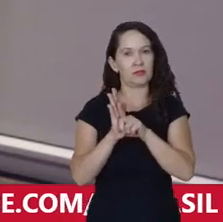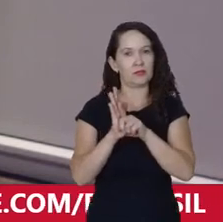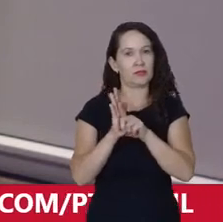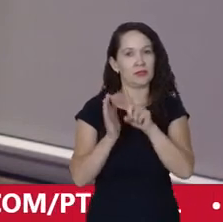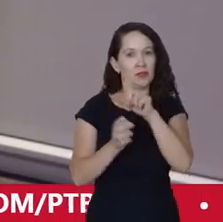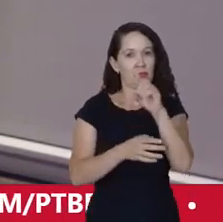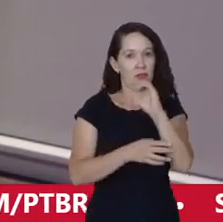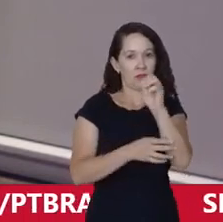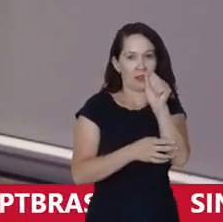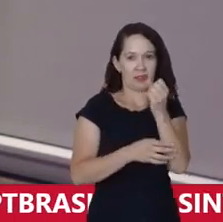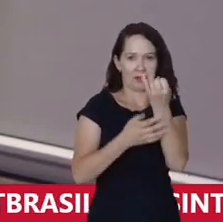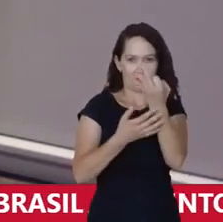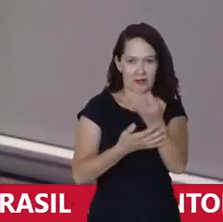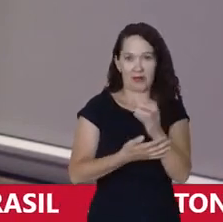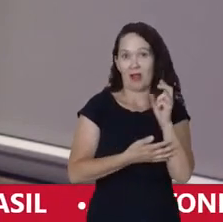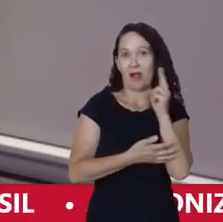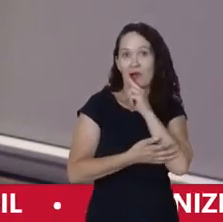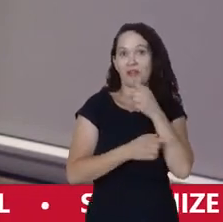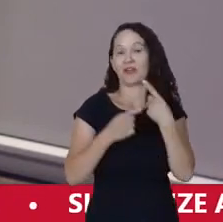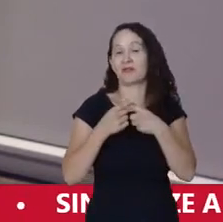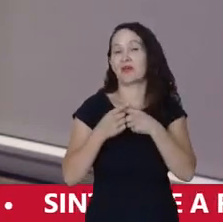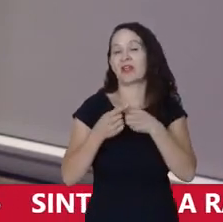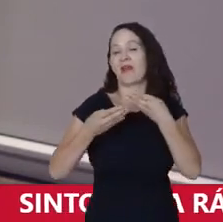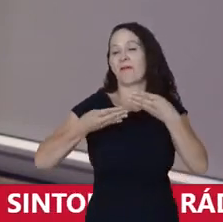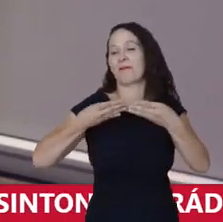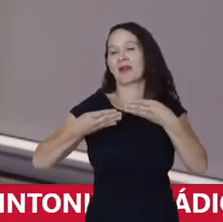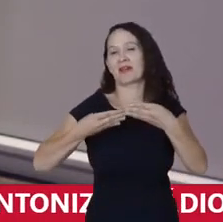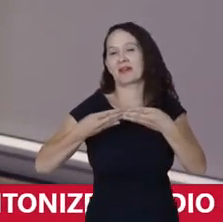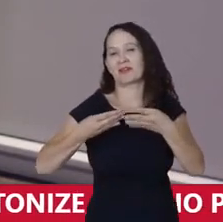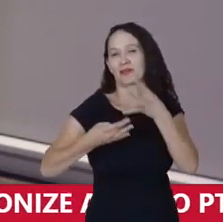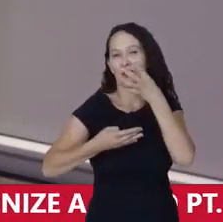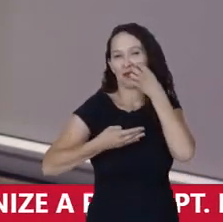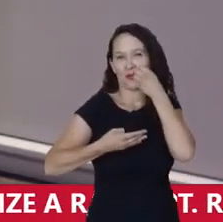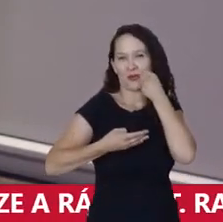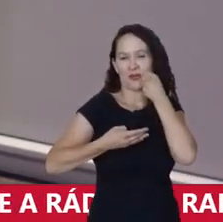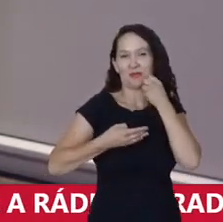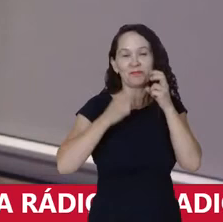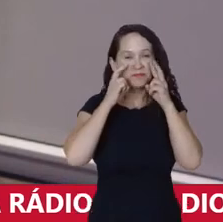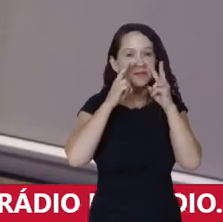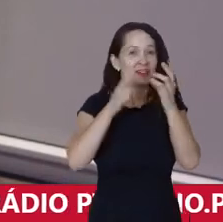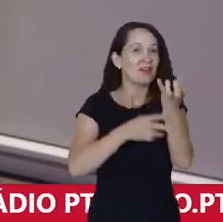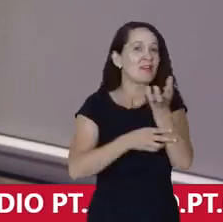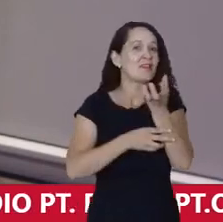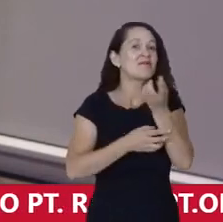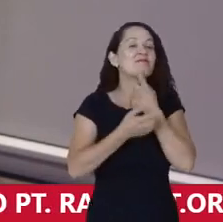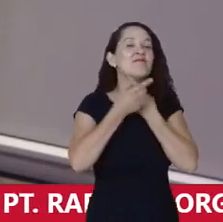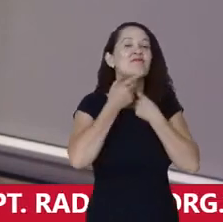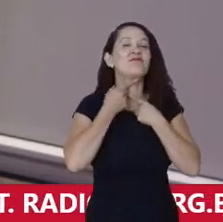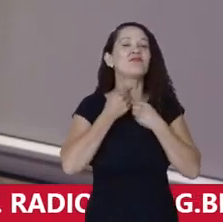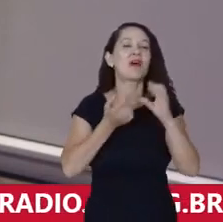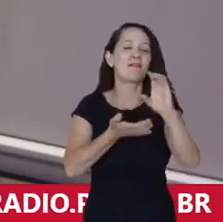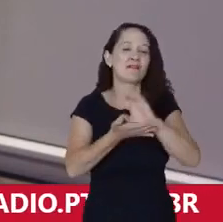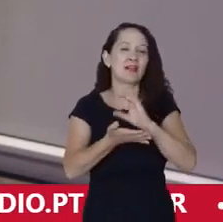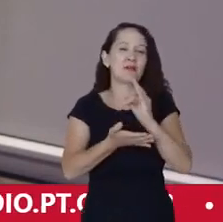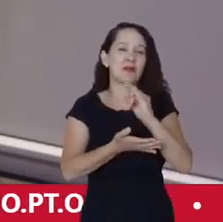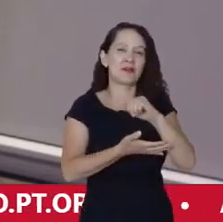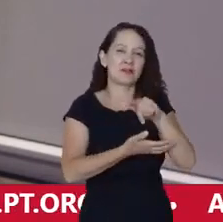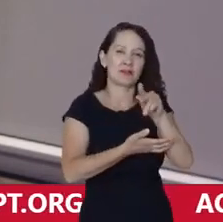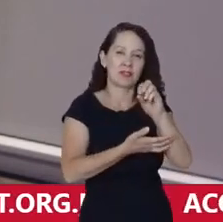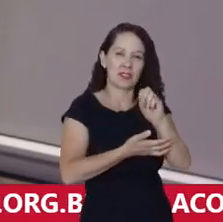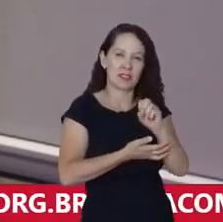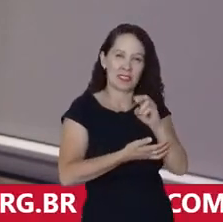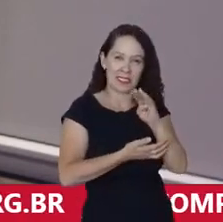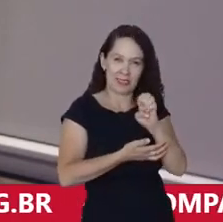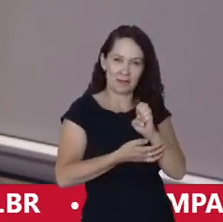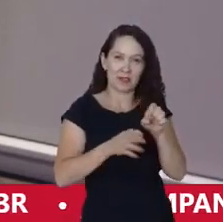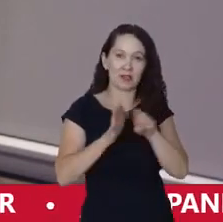Zeca disse, a pressa deles é a pressa do mercado. Eles estão de olho no dinheiro do Fundeb e do SUS. Querem